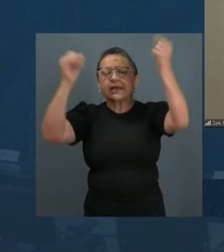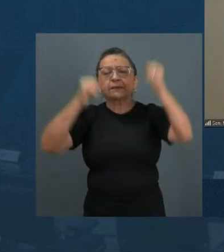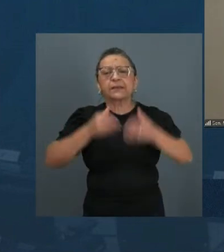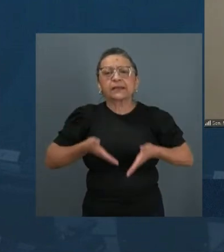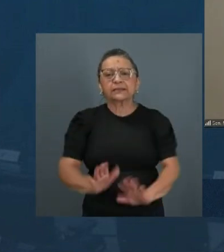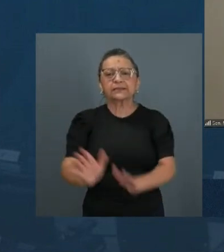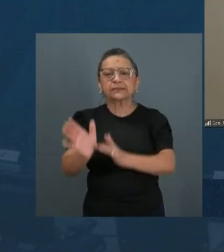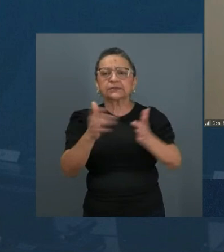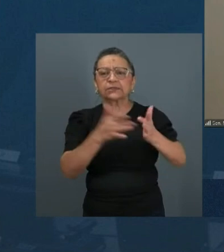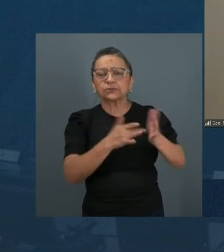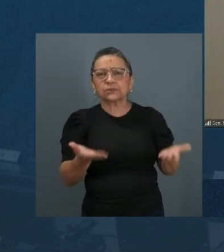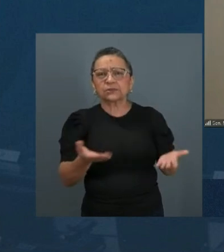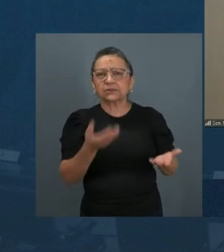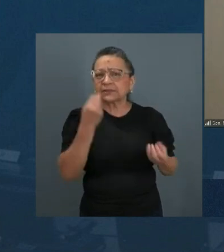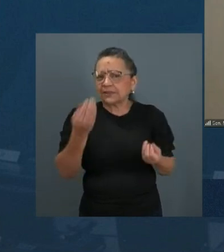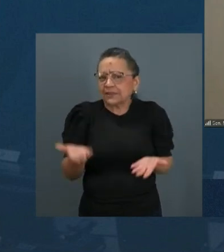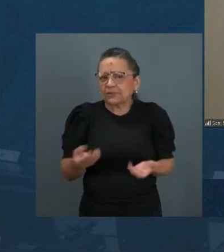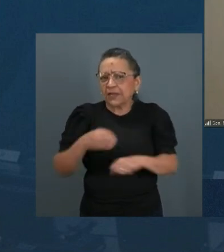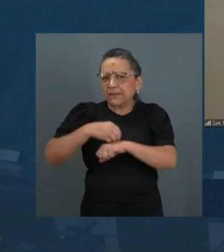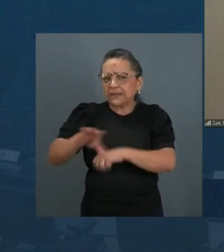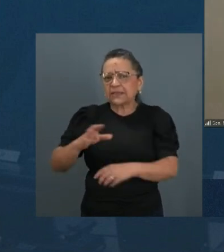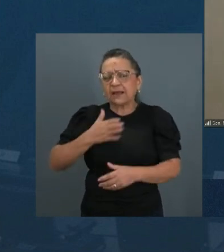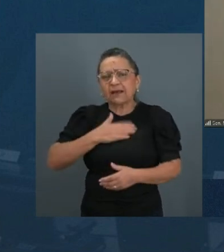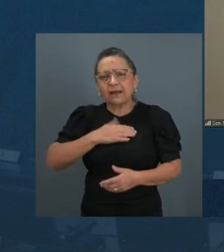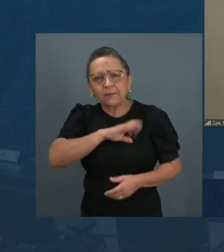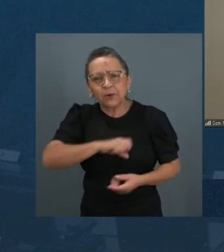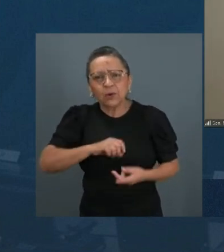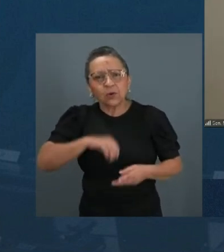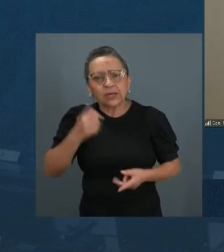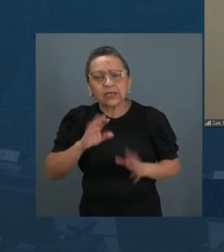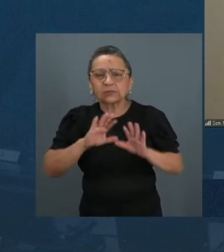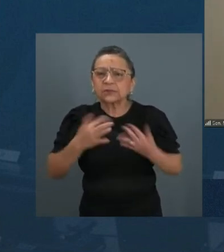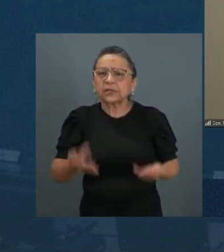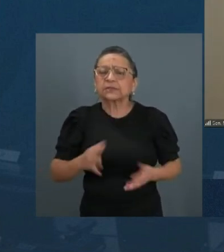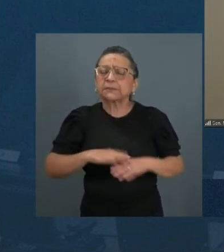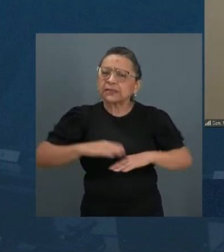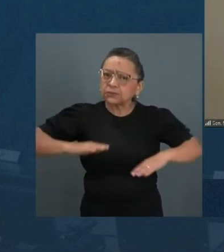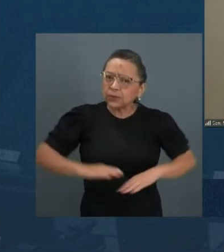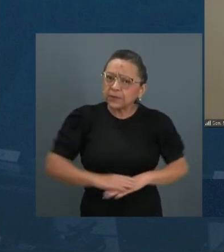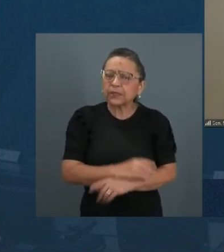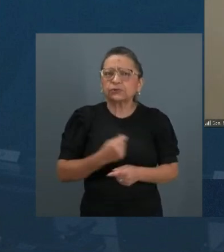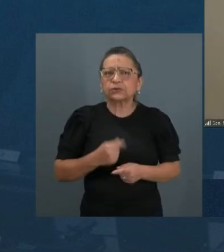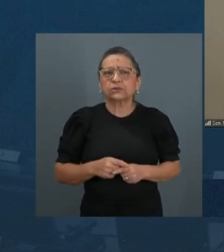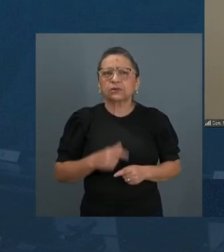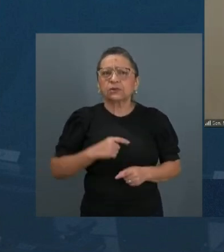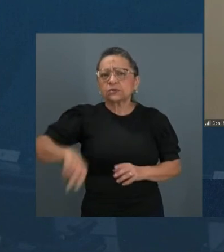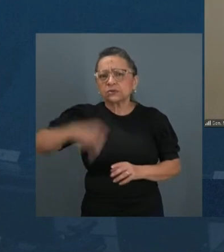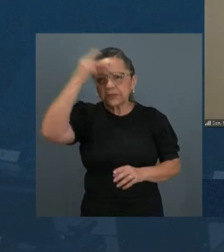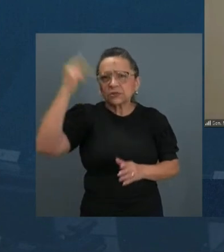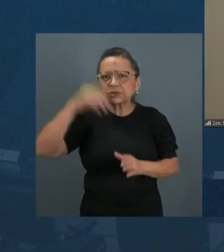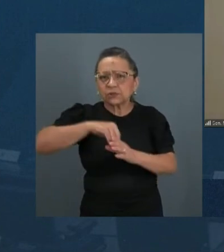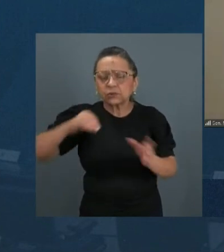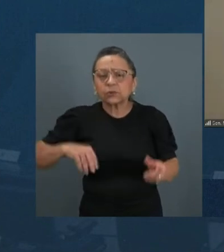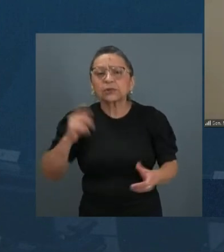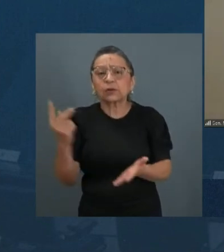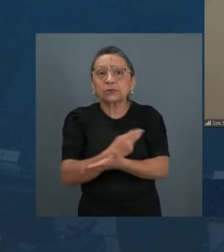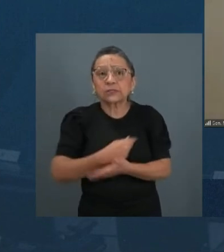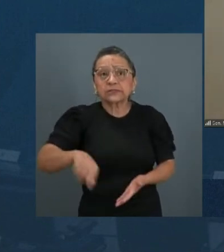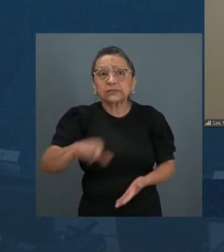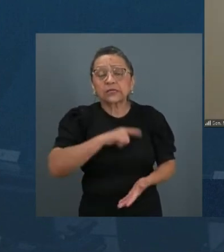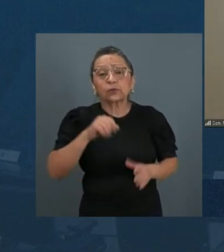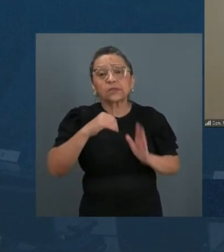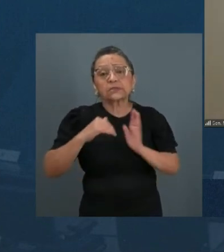mensagem de amor, coragem, solidariedade, com os mais humildes, com os excluídos. O que está acontecendo com